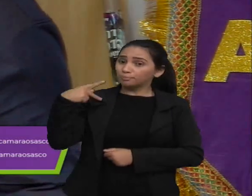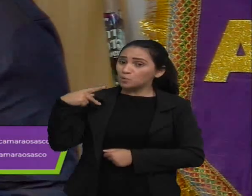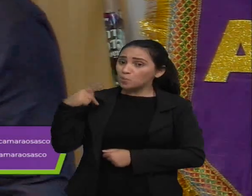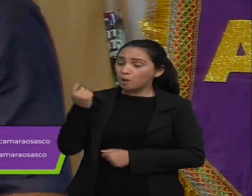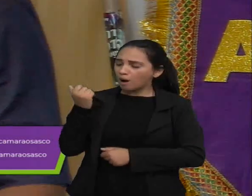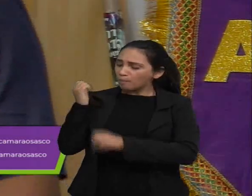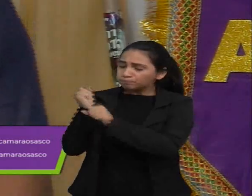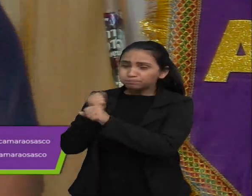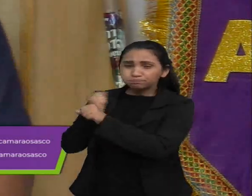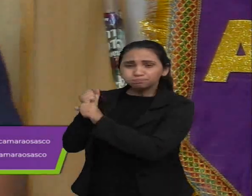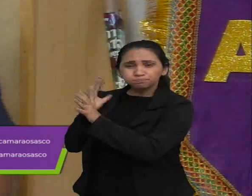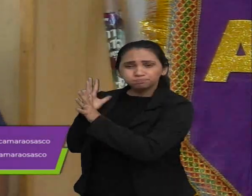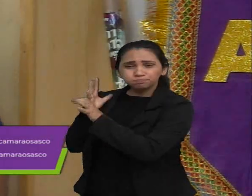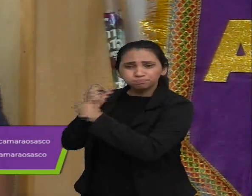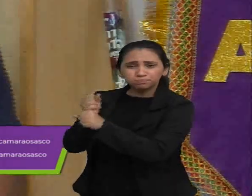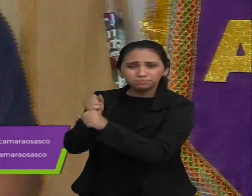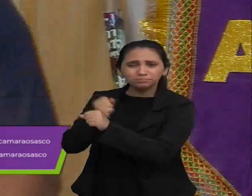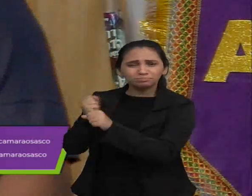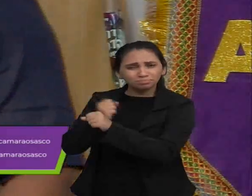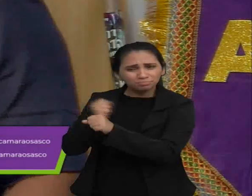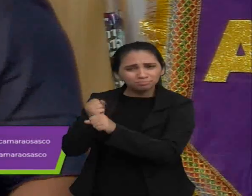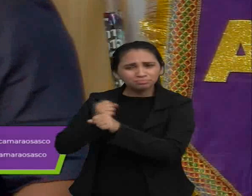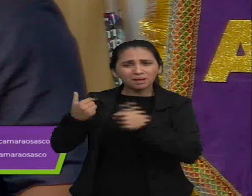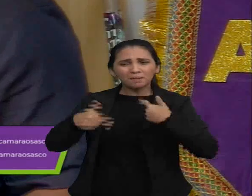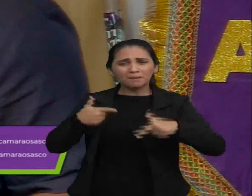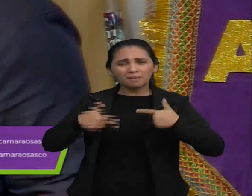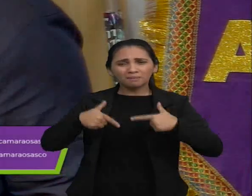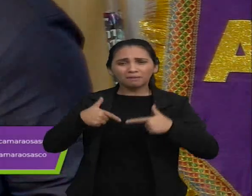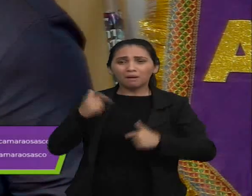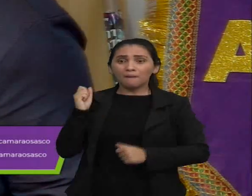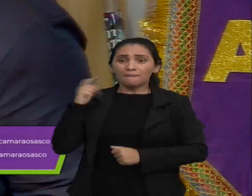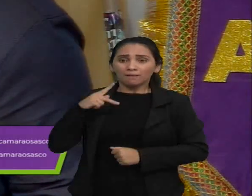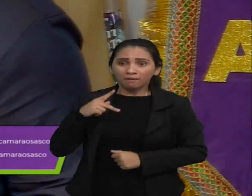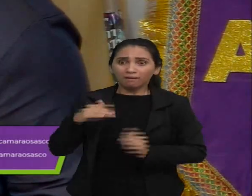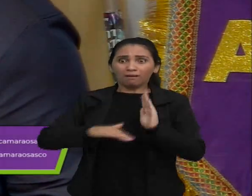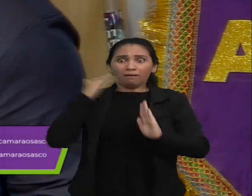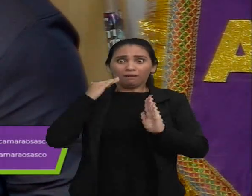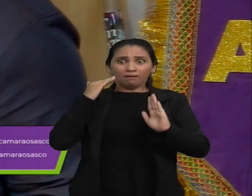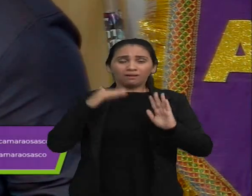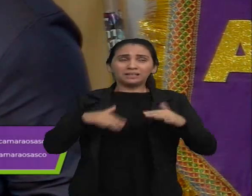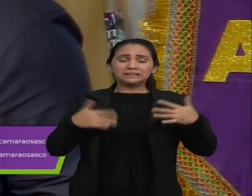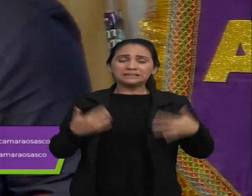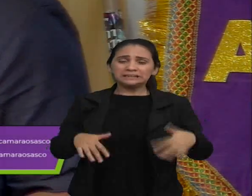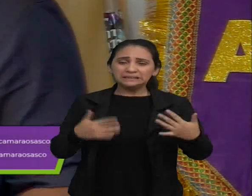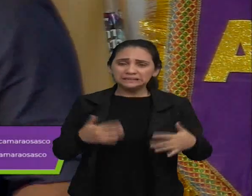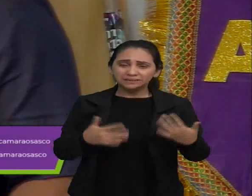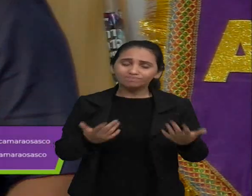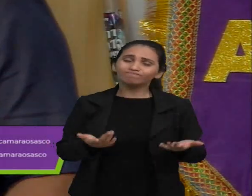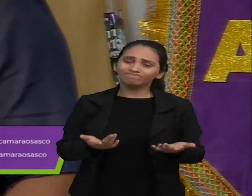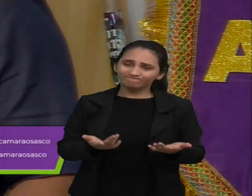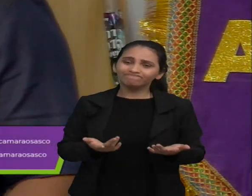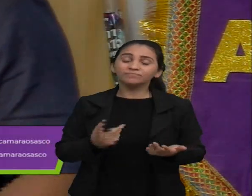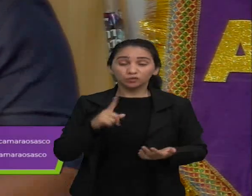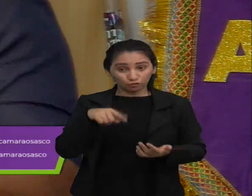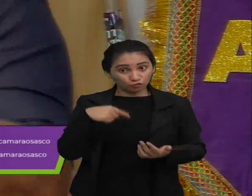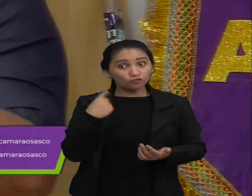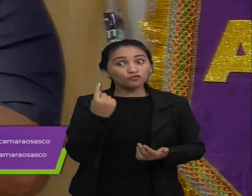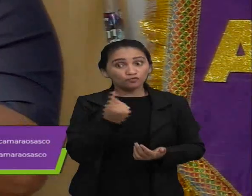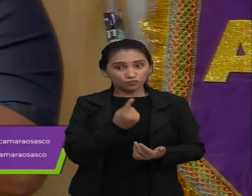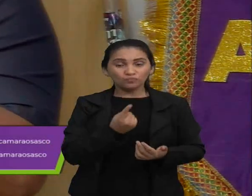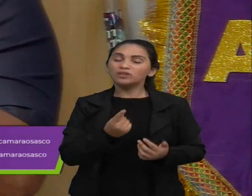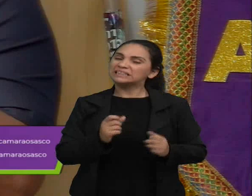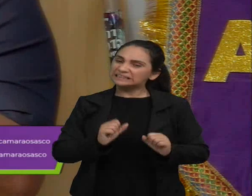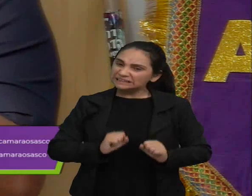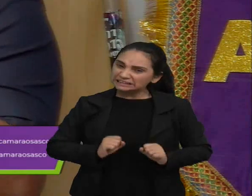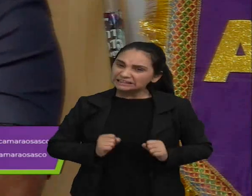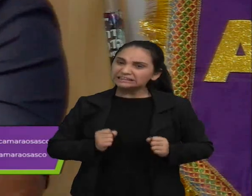dedicar uma vida inteira para trazer o melhor para o nosso povo então vocês são verdadeiros guerreiros e é